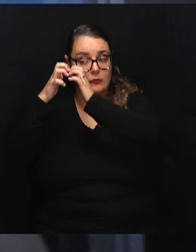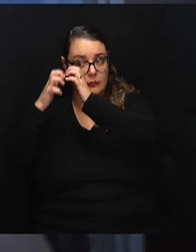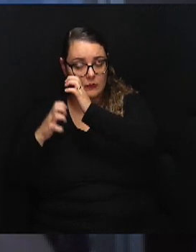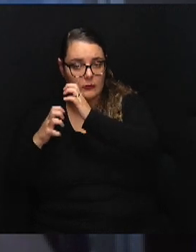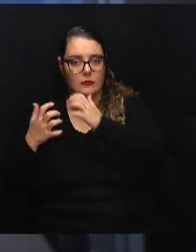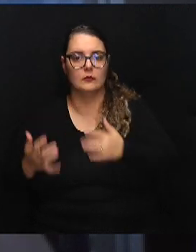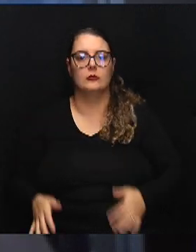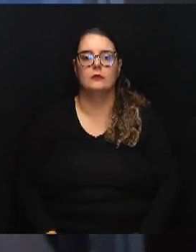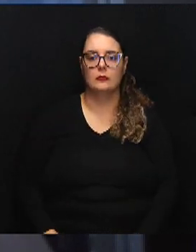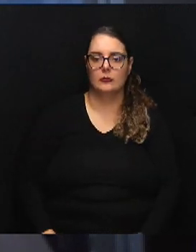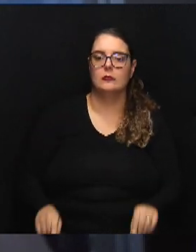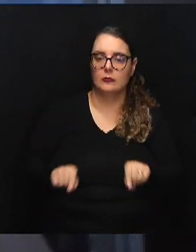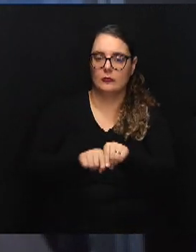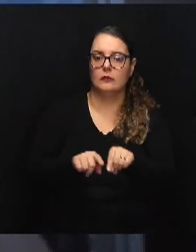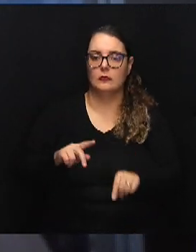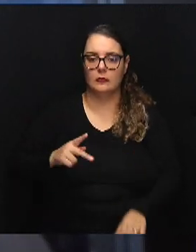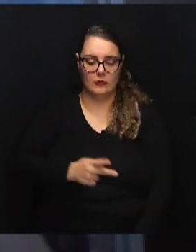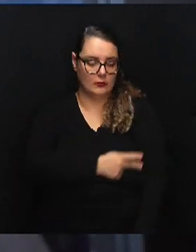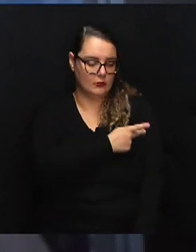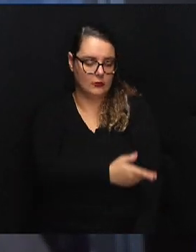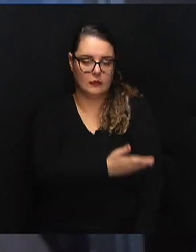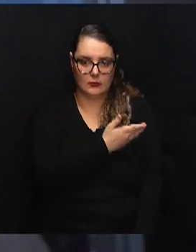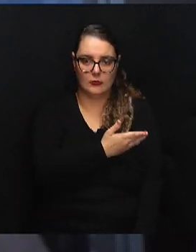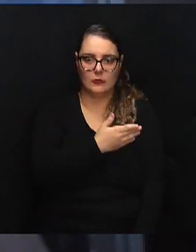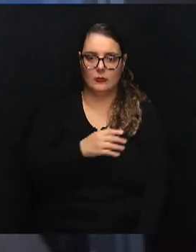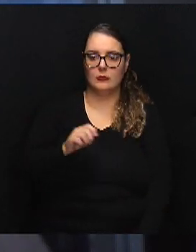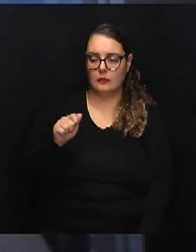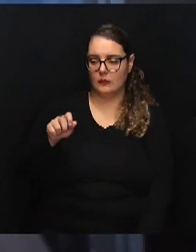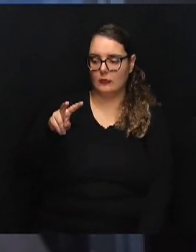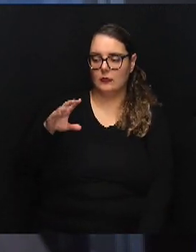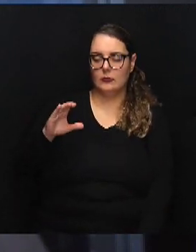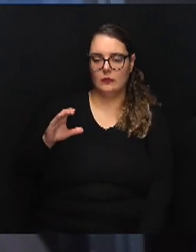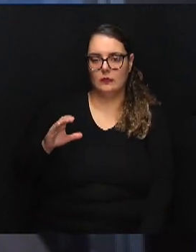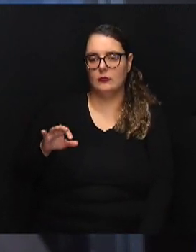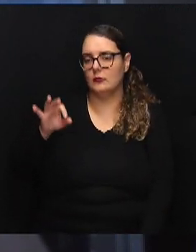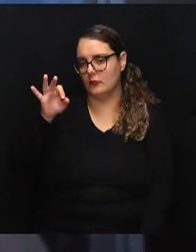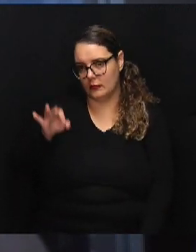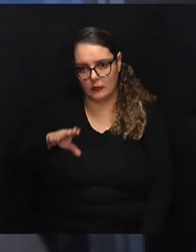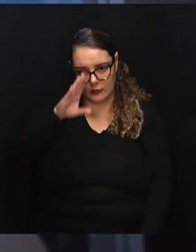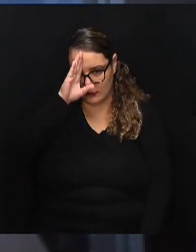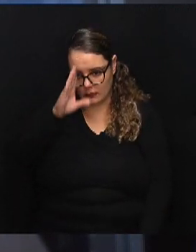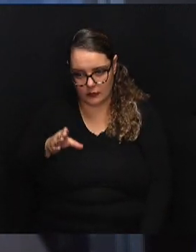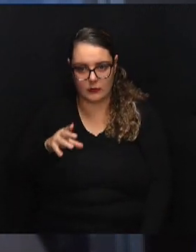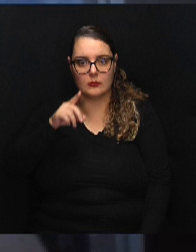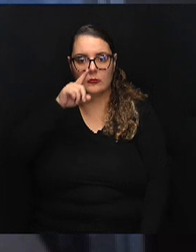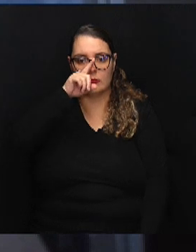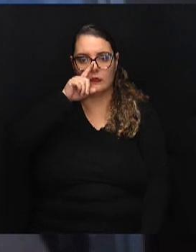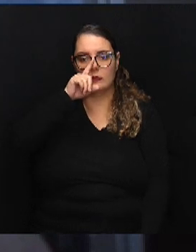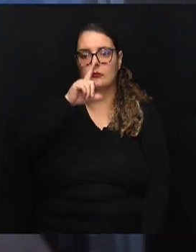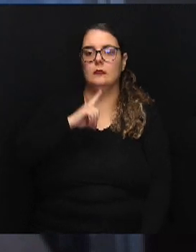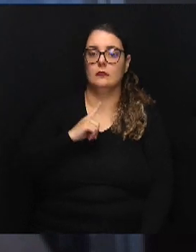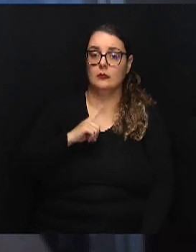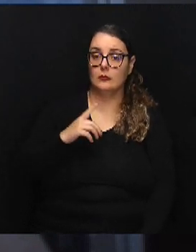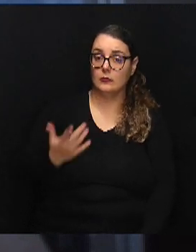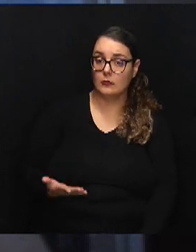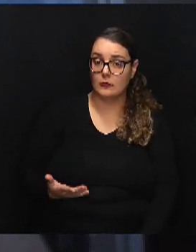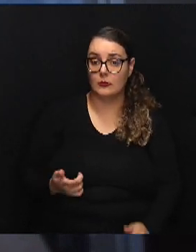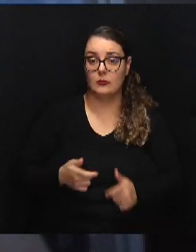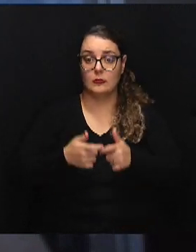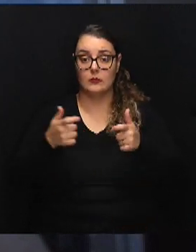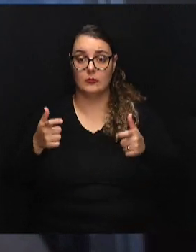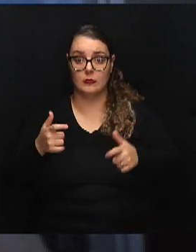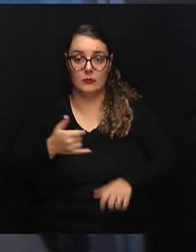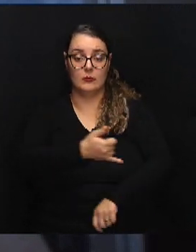Além da hipertensão, que no caso do AVC é sem dúvida alguma o principal fator de risco, a gente tem o aumento do